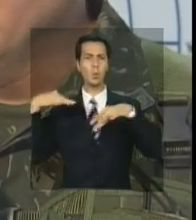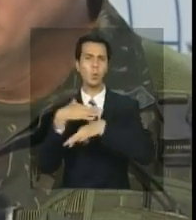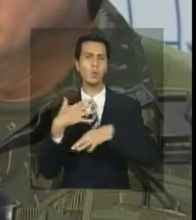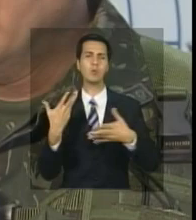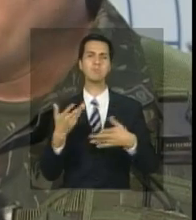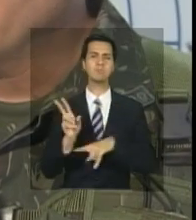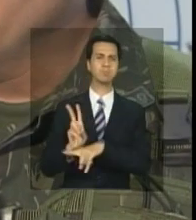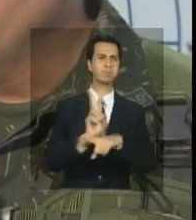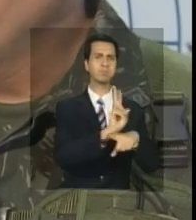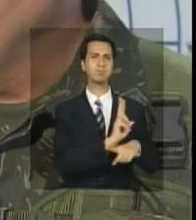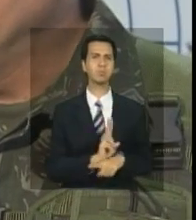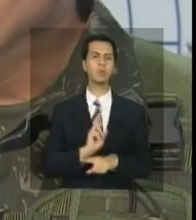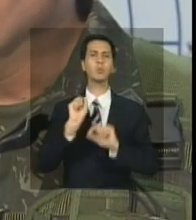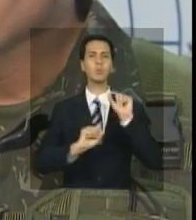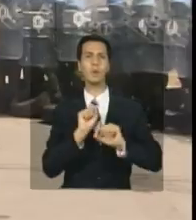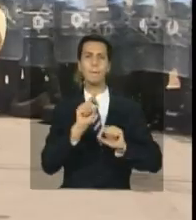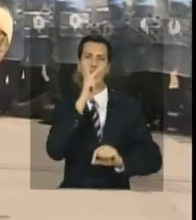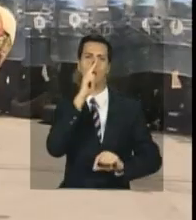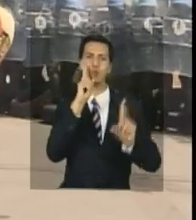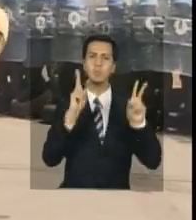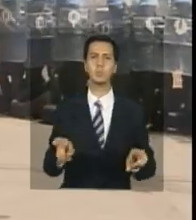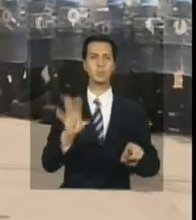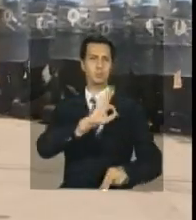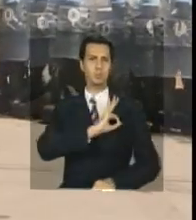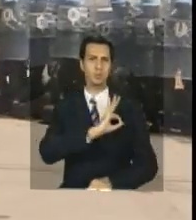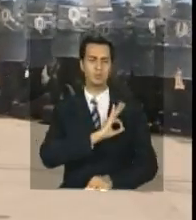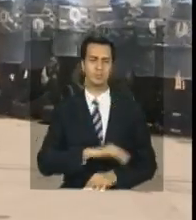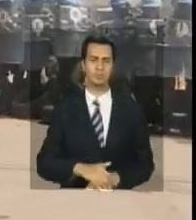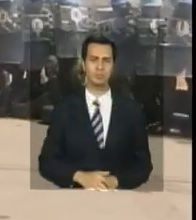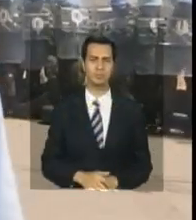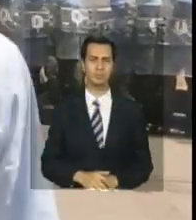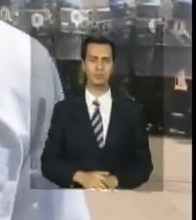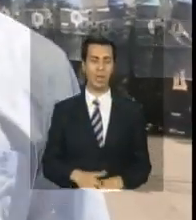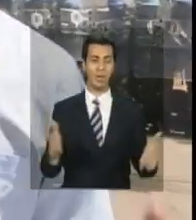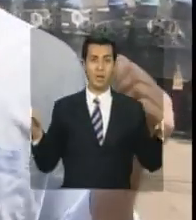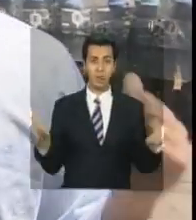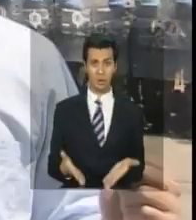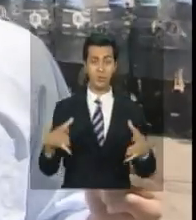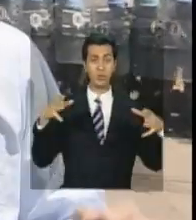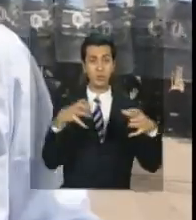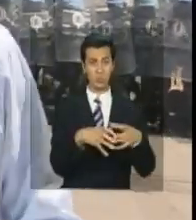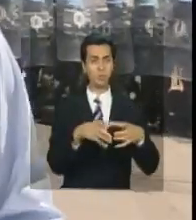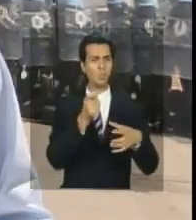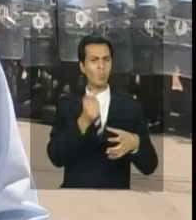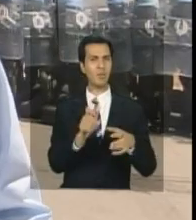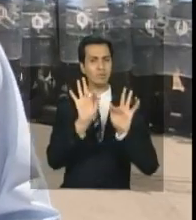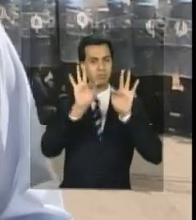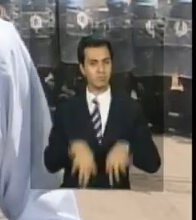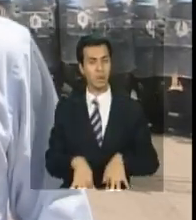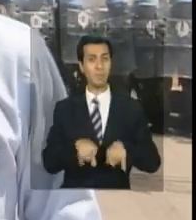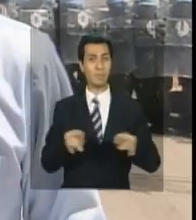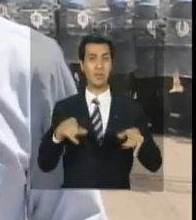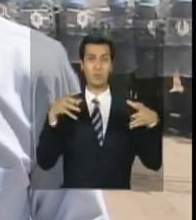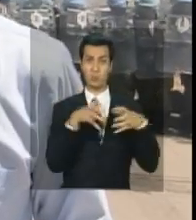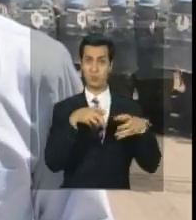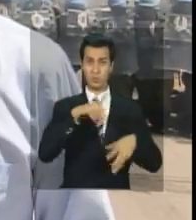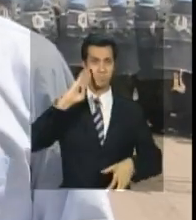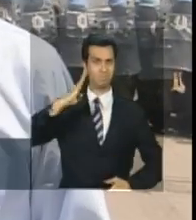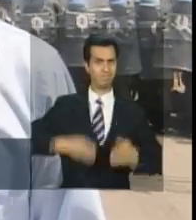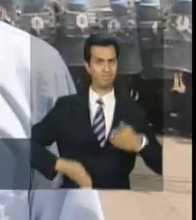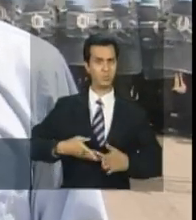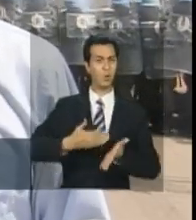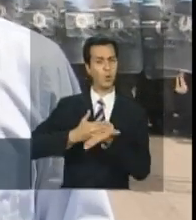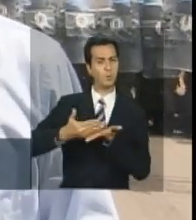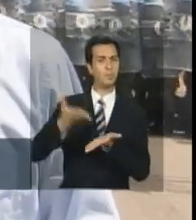para operações tipo polícia. Agora eles estão na reta final, mas a preparação desta tropa começou em agosto.